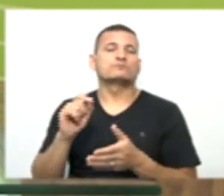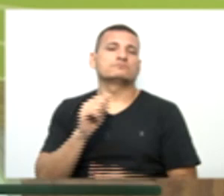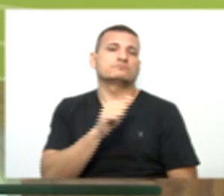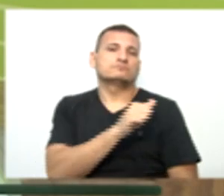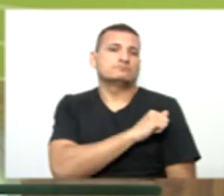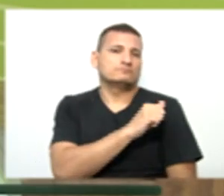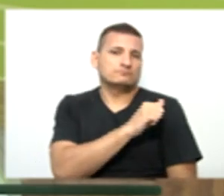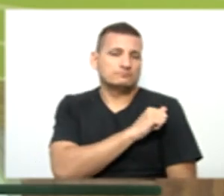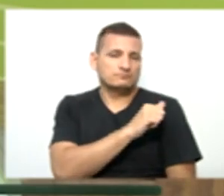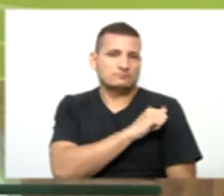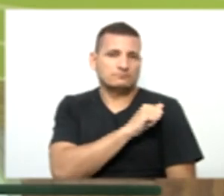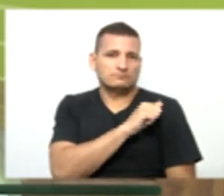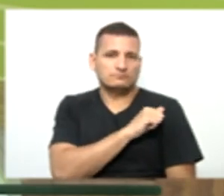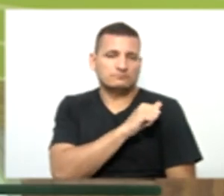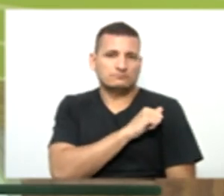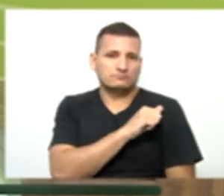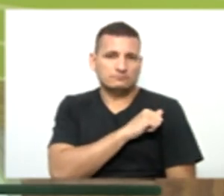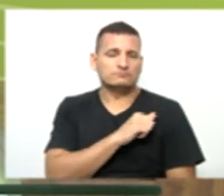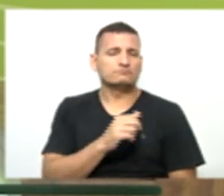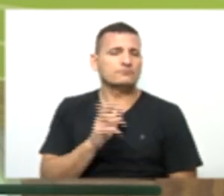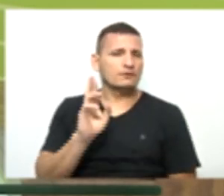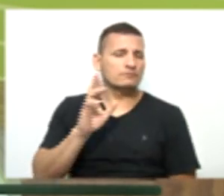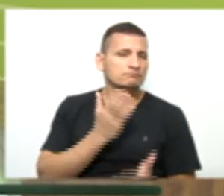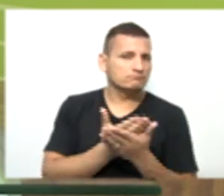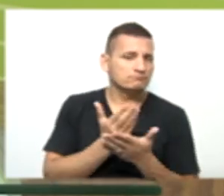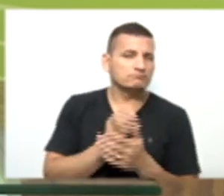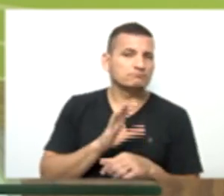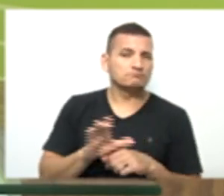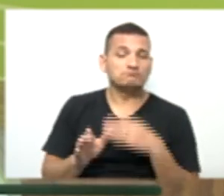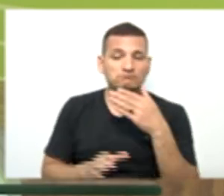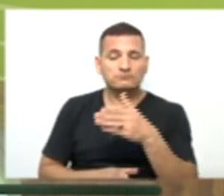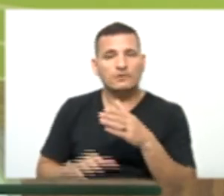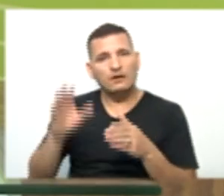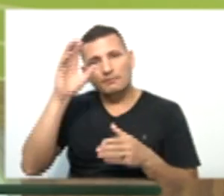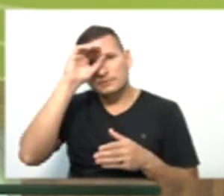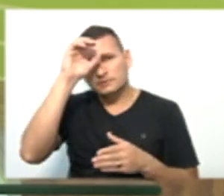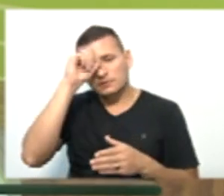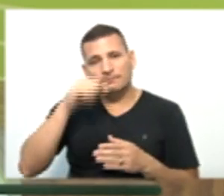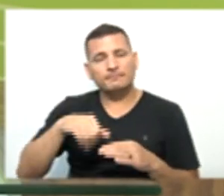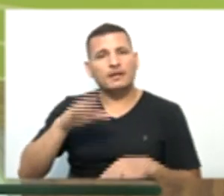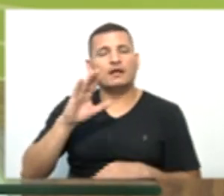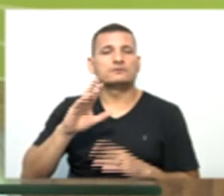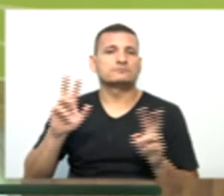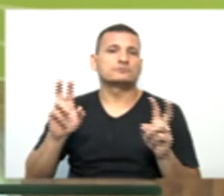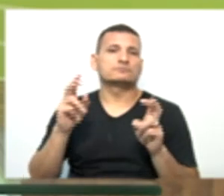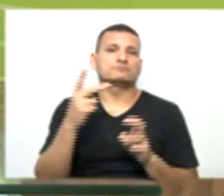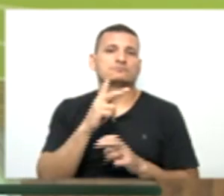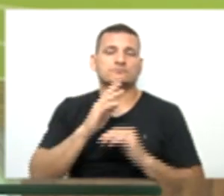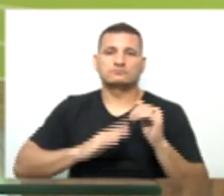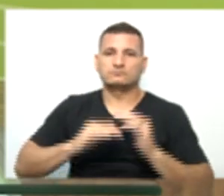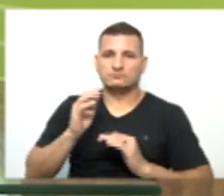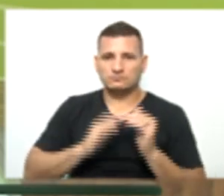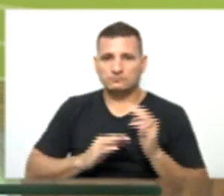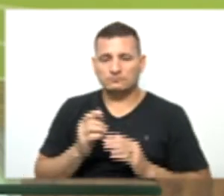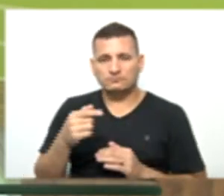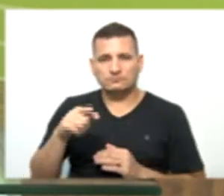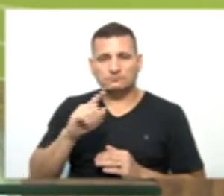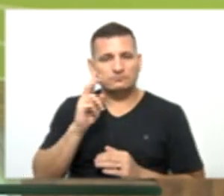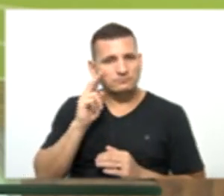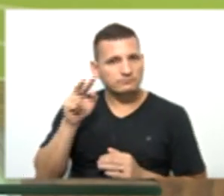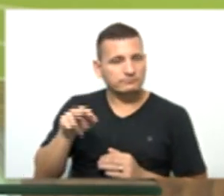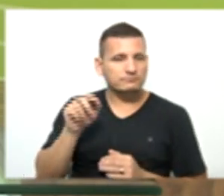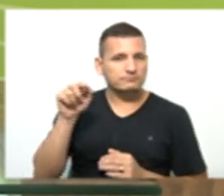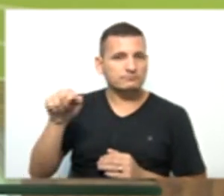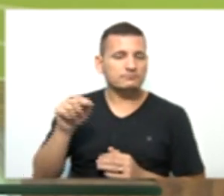aluno, onde aqueles que estão fazendo o curso vão aprender um pouco sobre sua profissão. Vocês viram lá a visita a